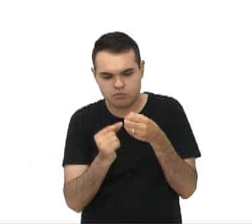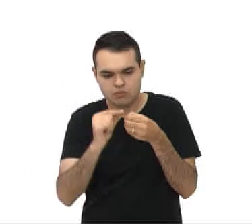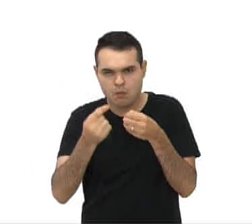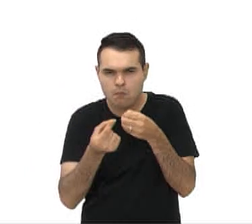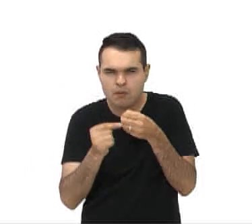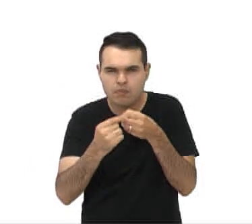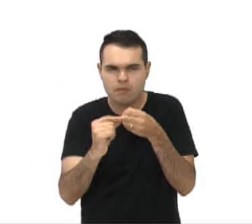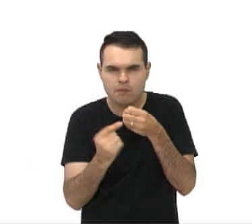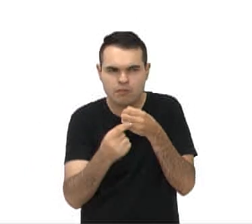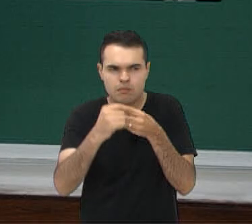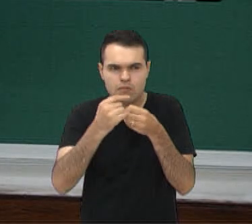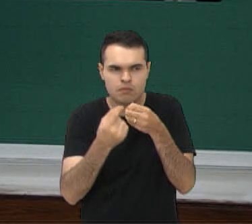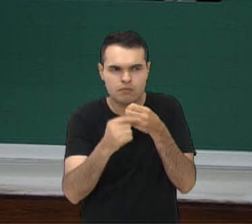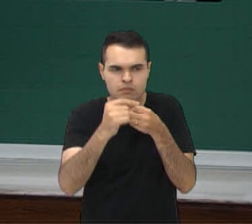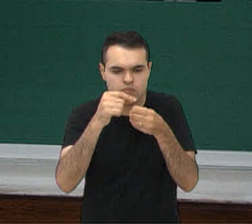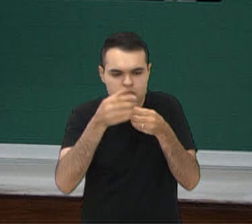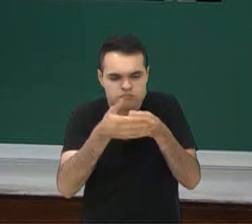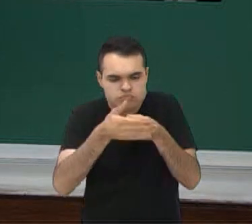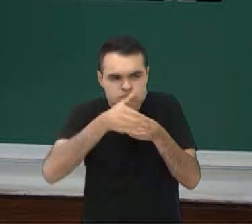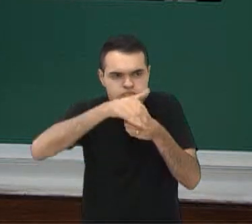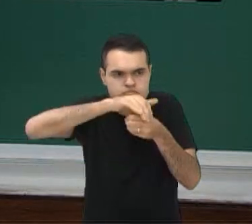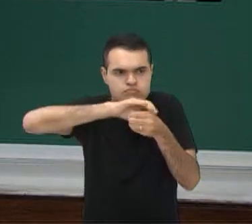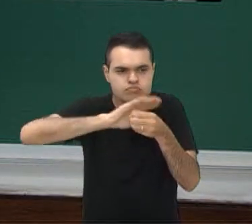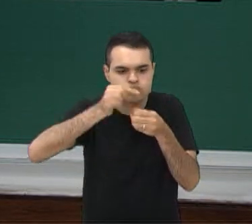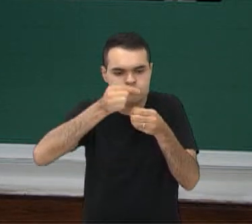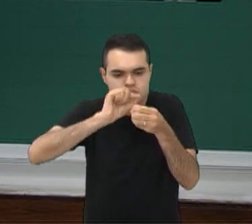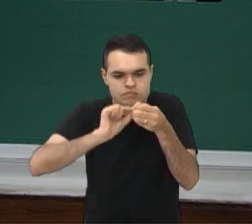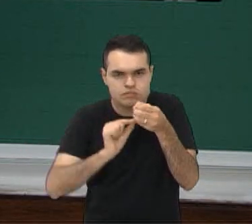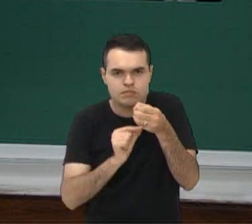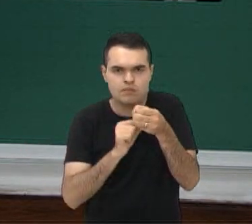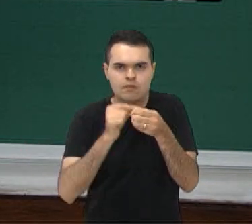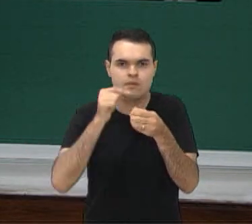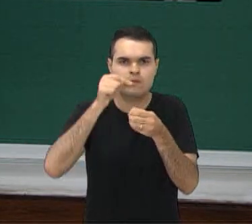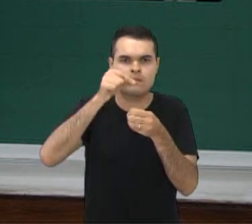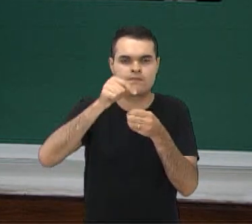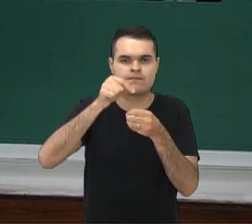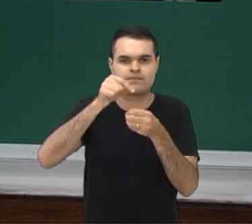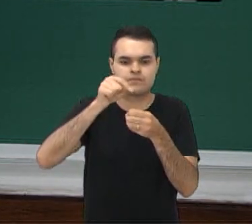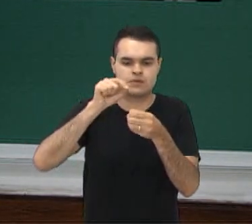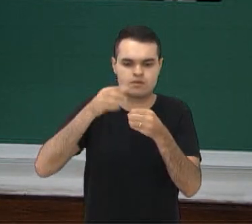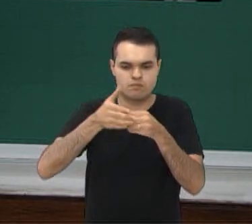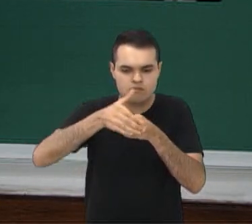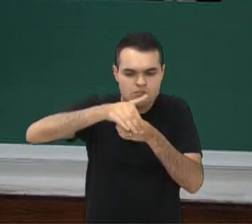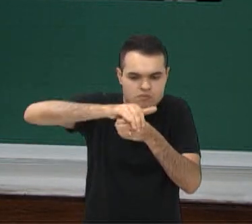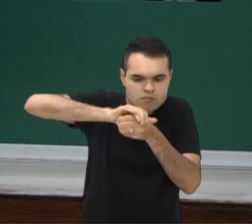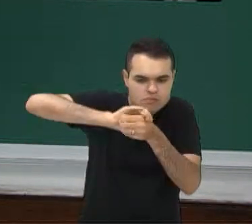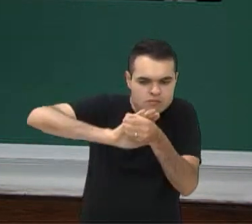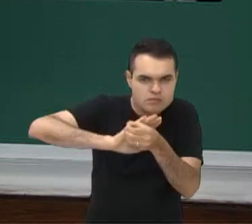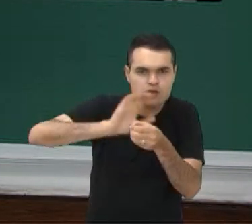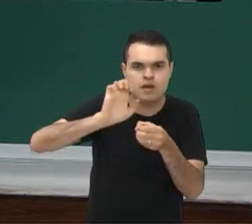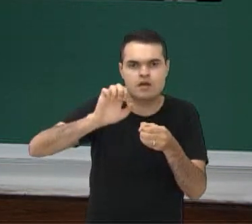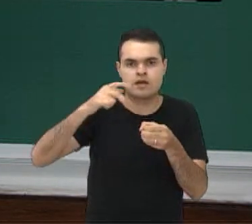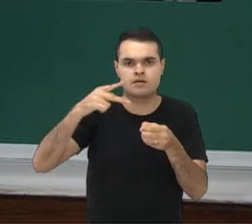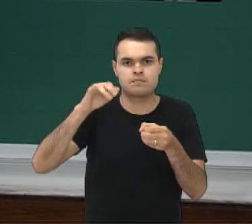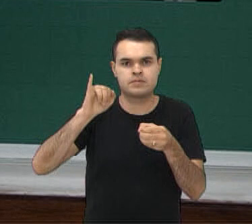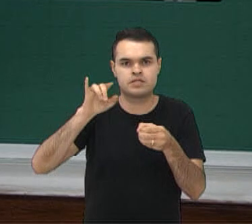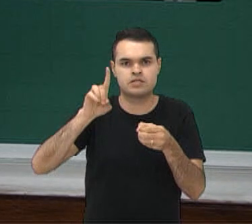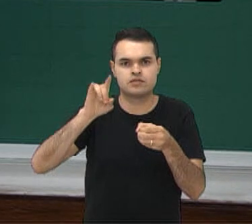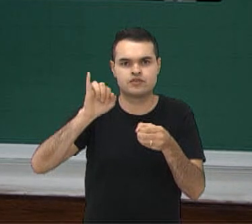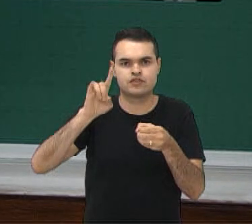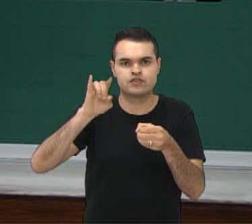e aqui, ó, em volta aqui, eu vou ter o epidídimo, tá? Então, qual é a